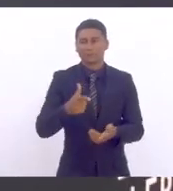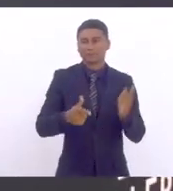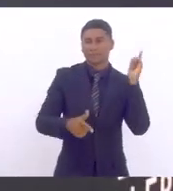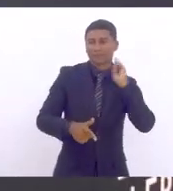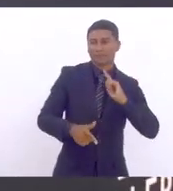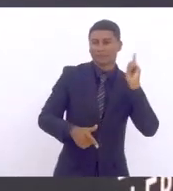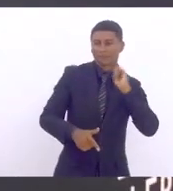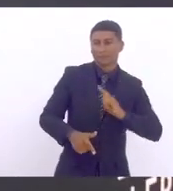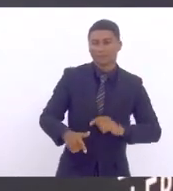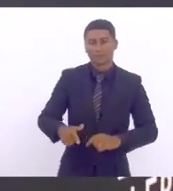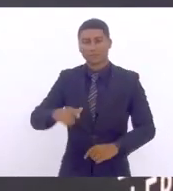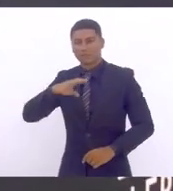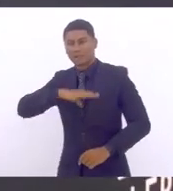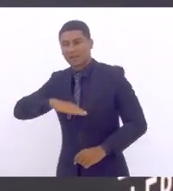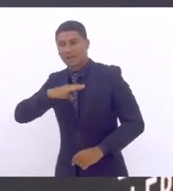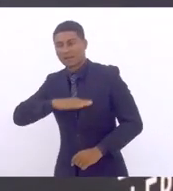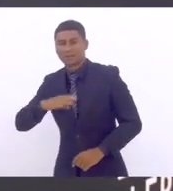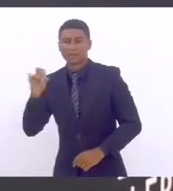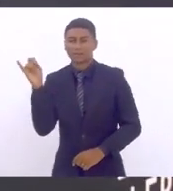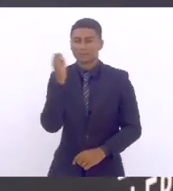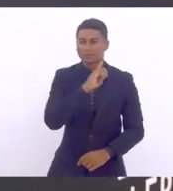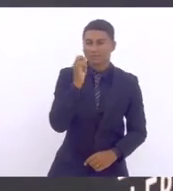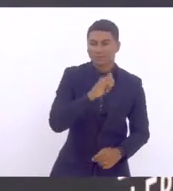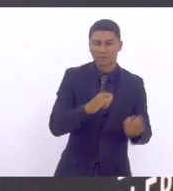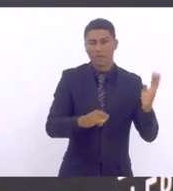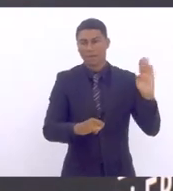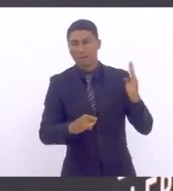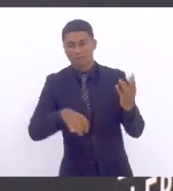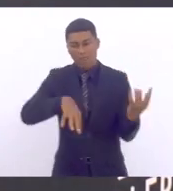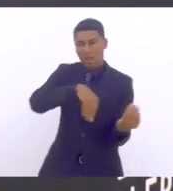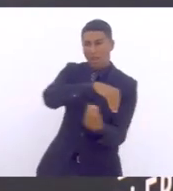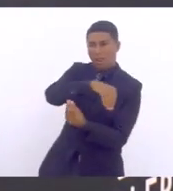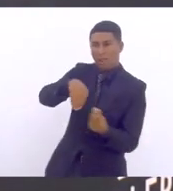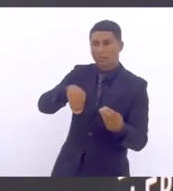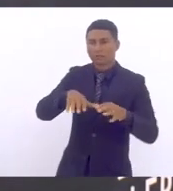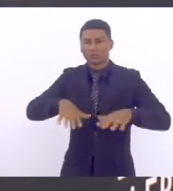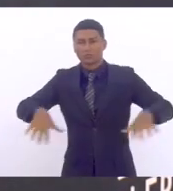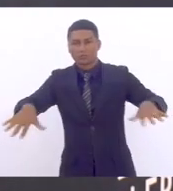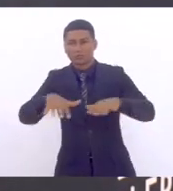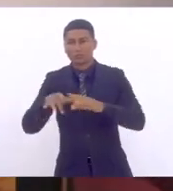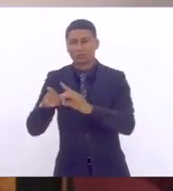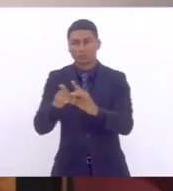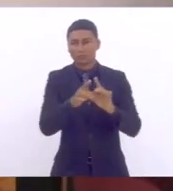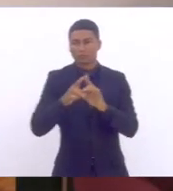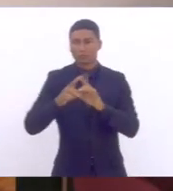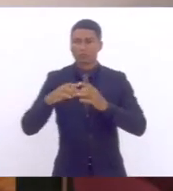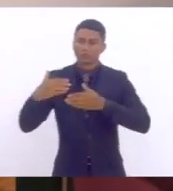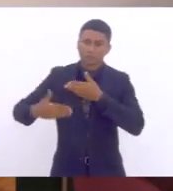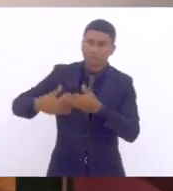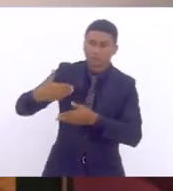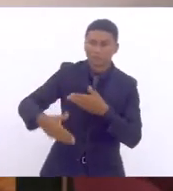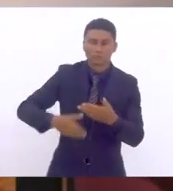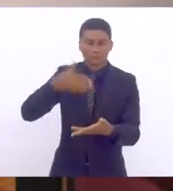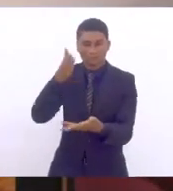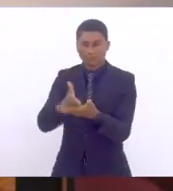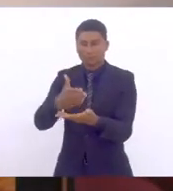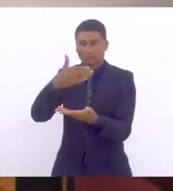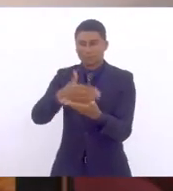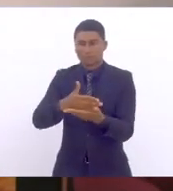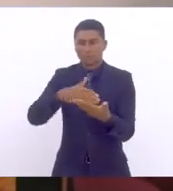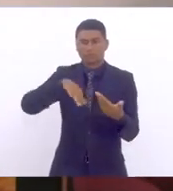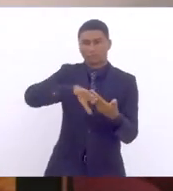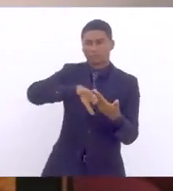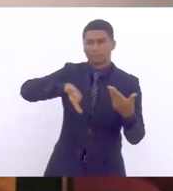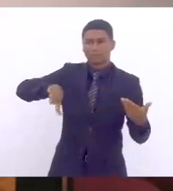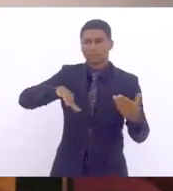do lado do botafoguense, e todo mundo comemorava. Depois, quando nós dividimos as arquibancadas, que naquela